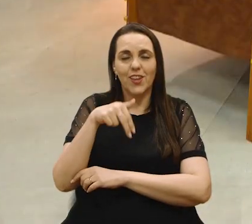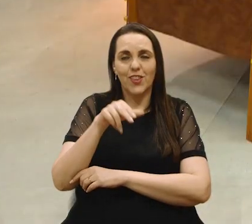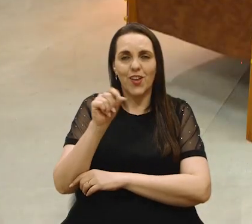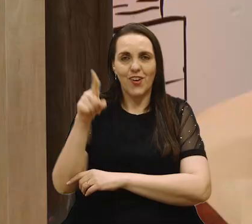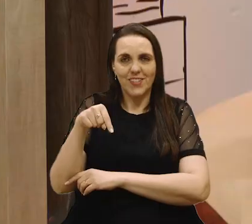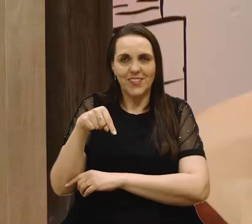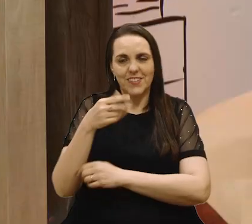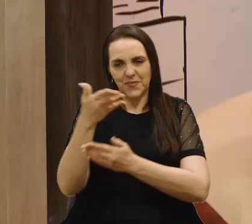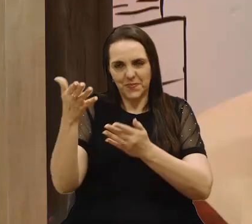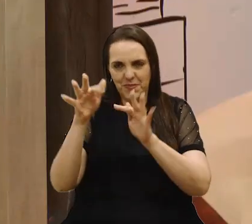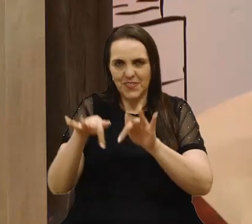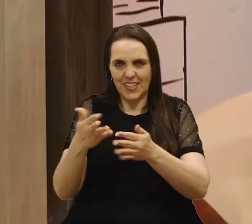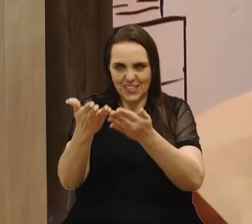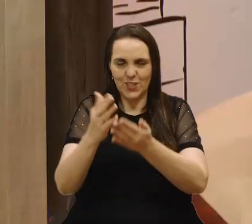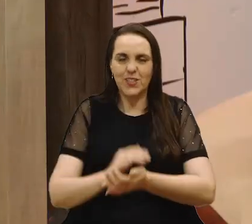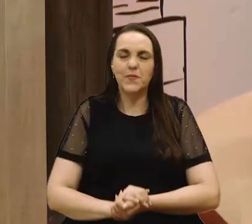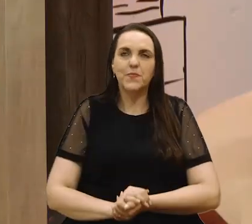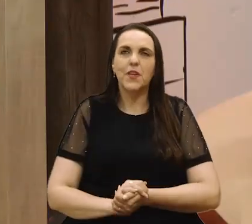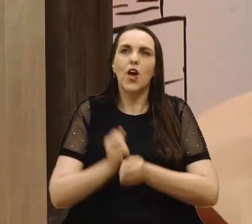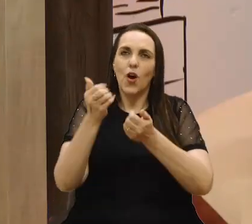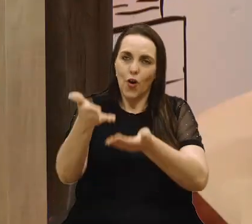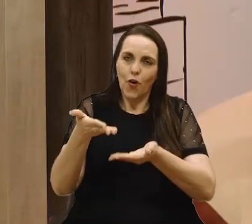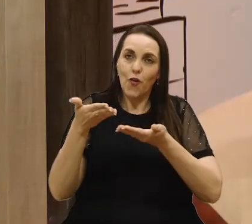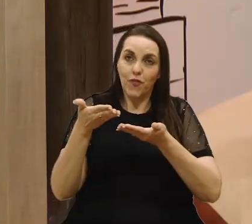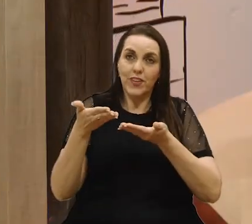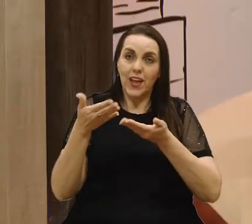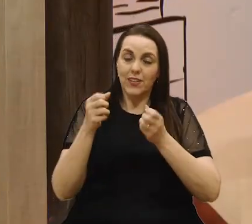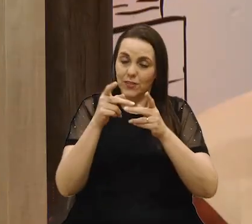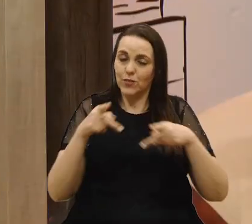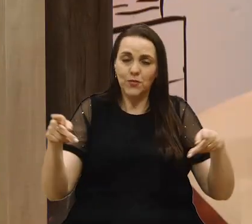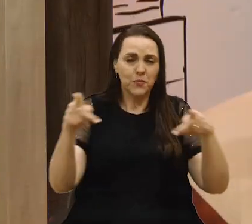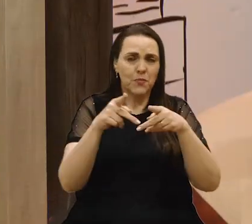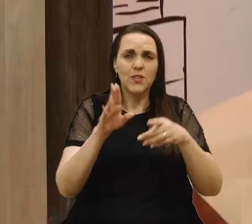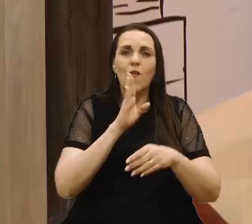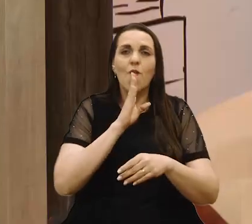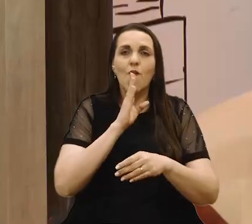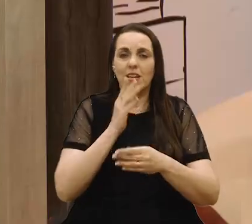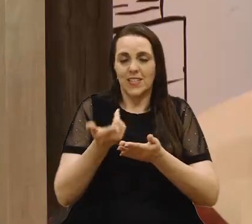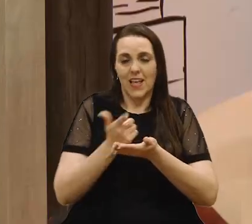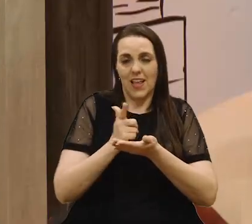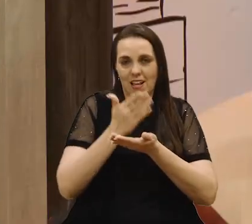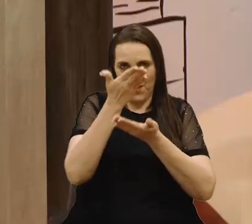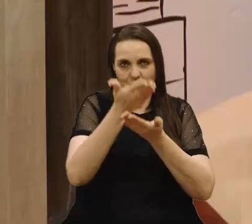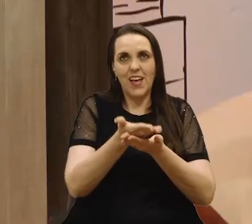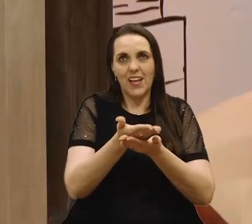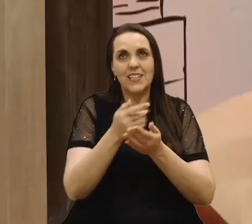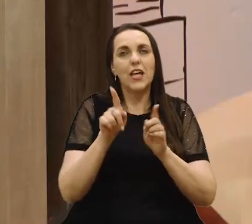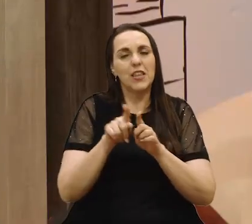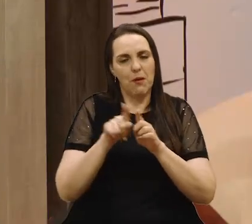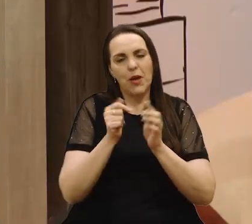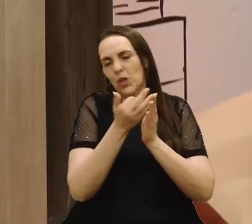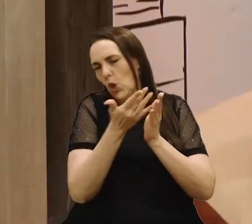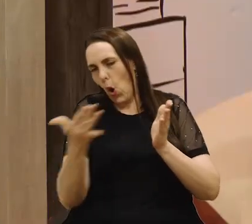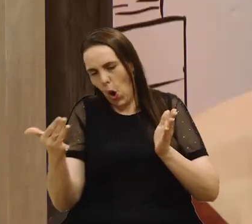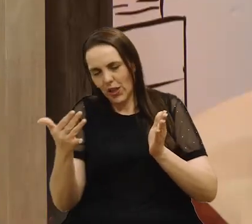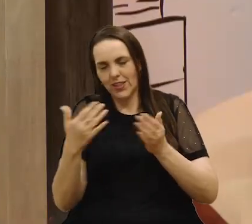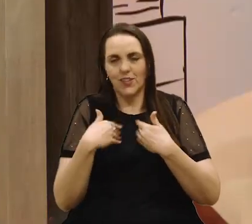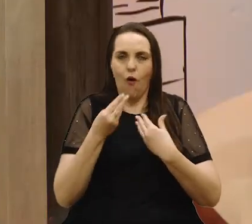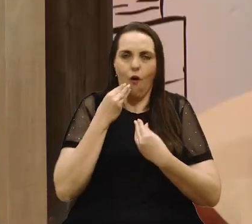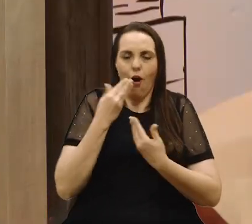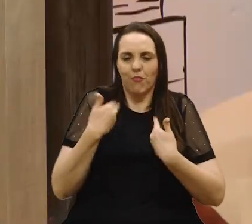considerações. Eu gostaria muito de convidar, então, o público a conhecer essa obra, não só essa, mas toda a minha obra, claro, tem que vender meu